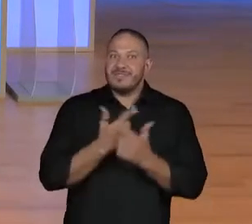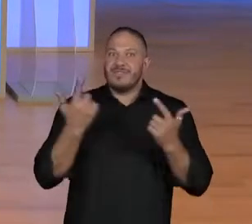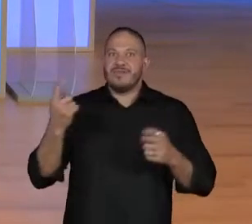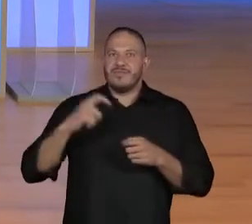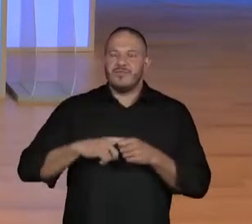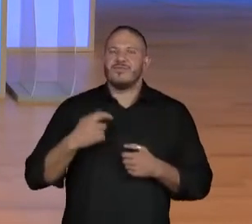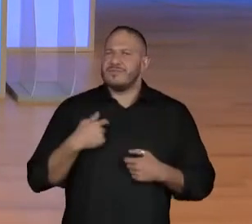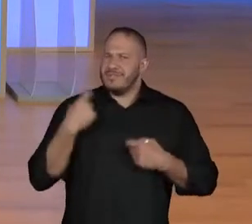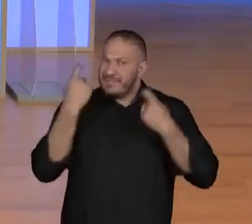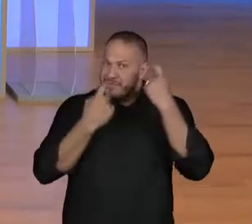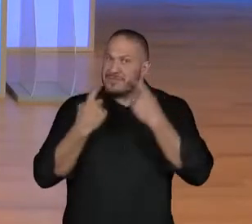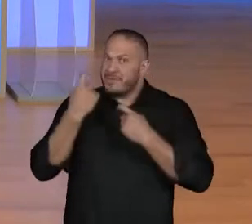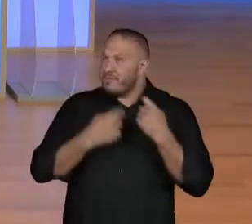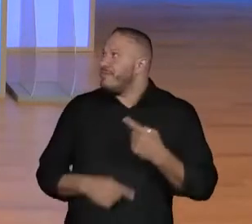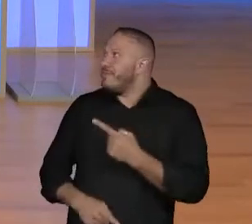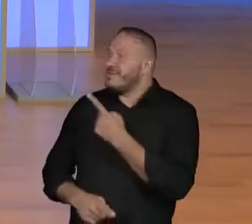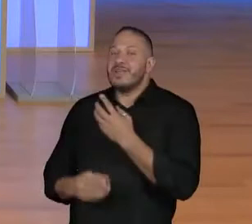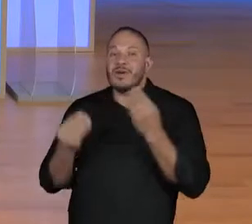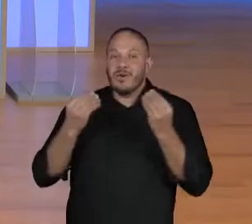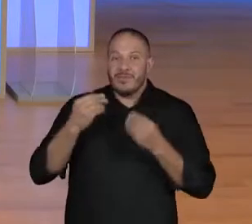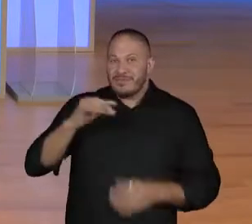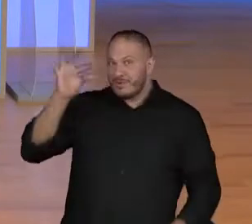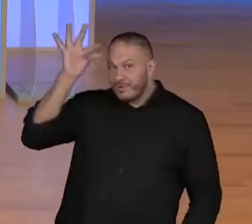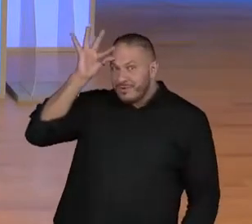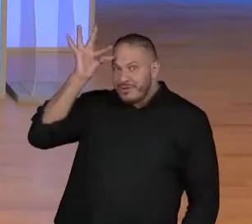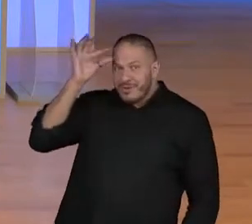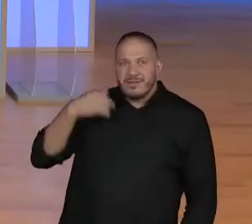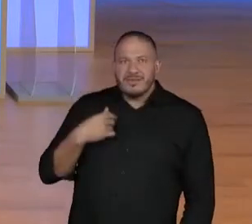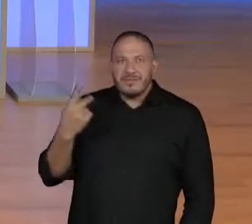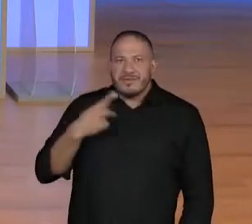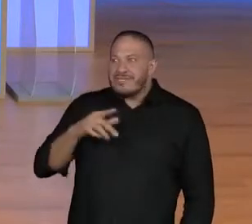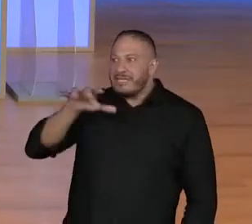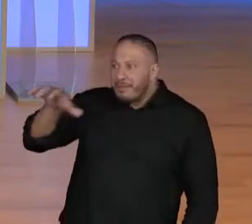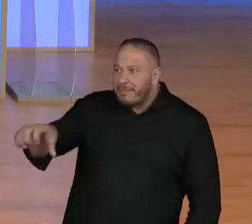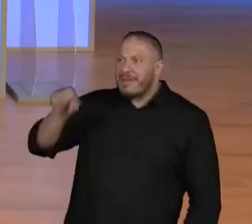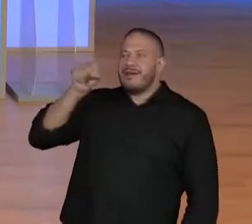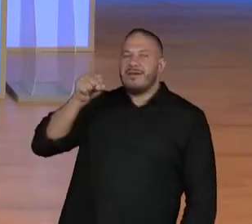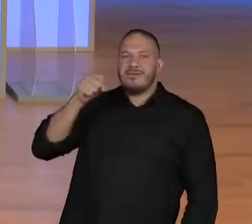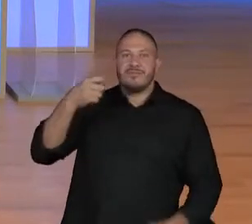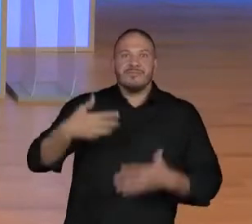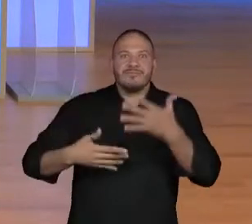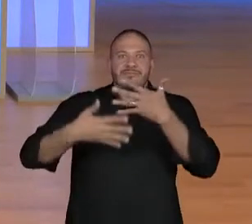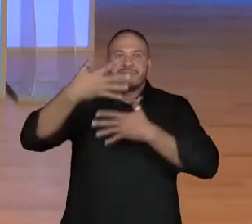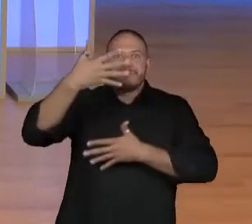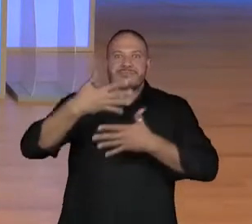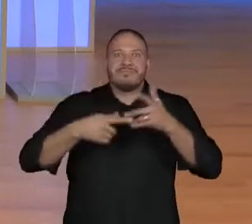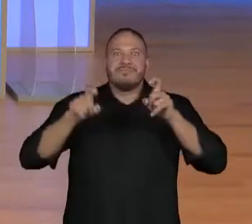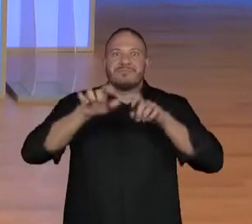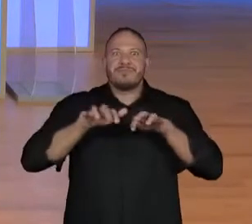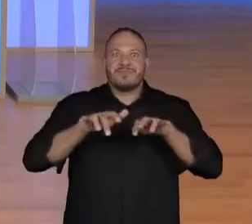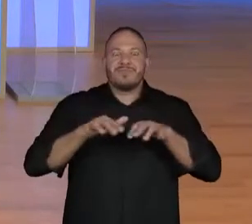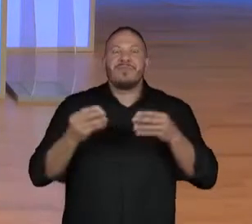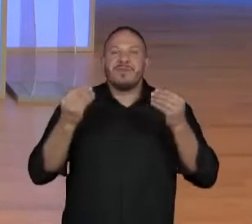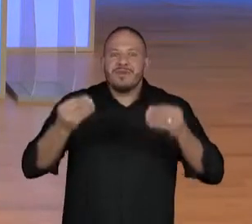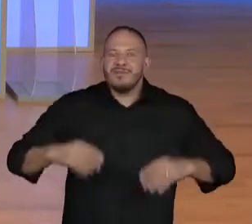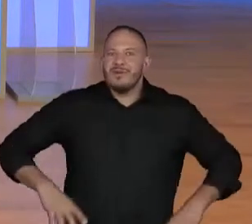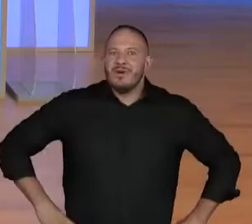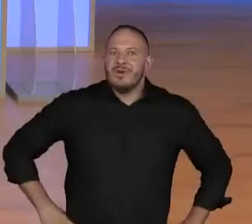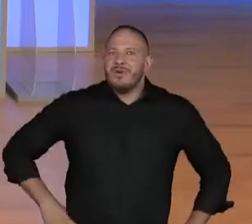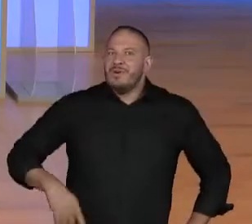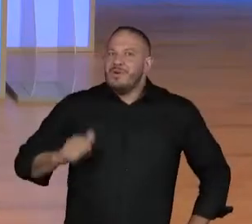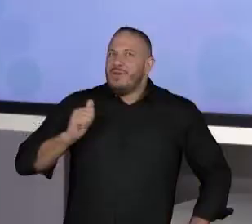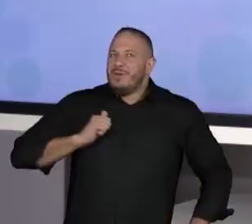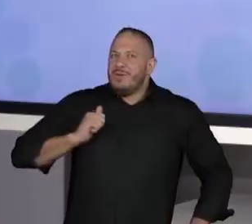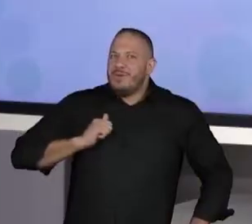estava preocupada como é que o oráculo e eu iríamos tirar você de dentro do computador. Ufa! Eu